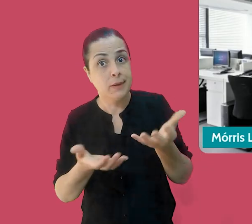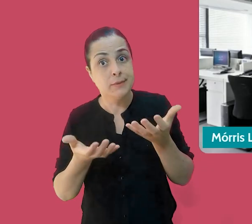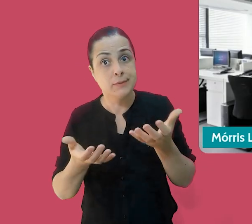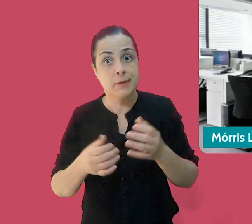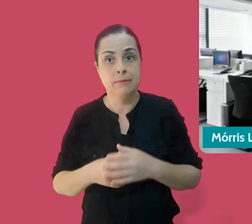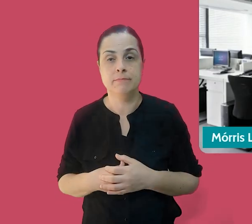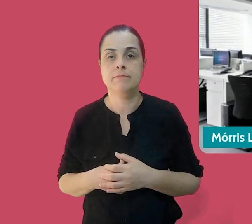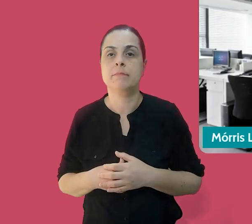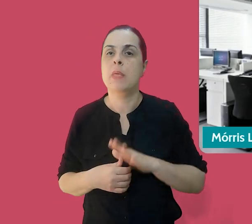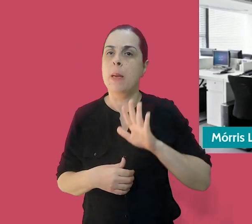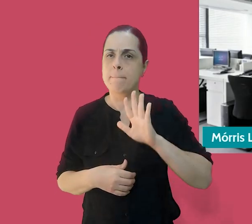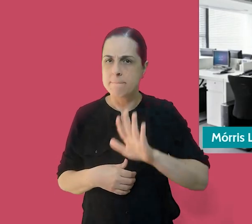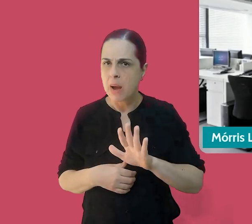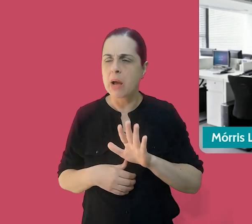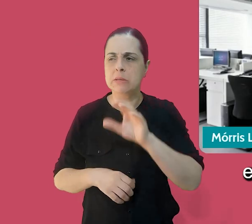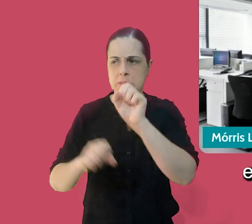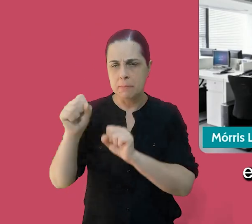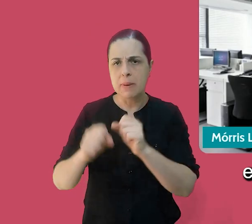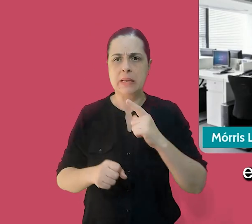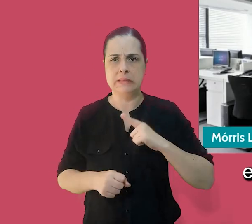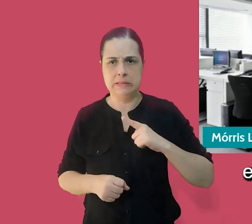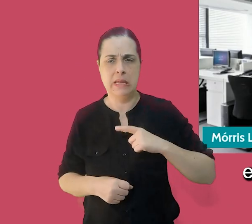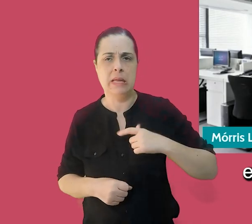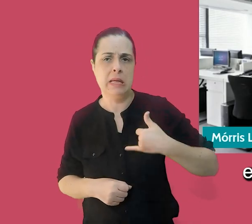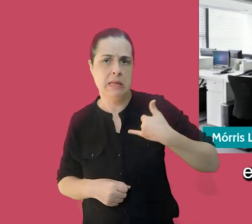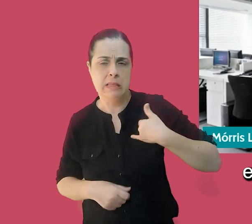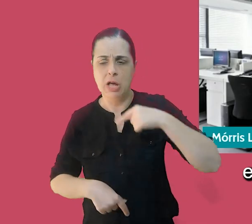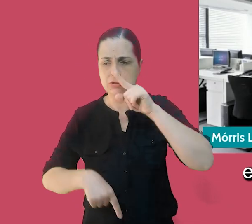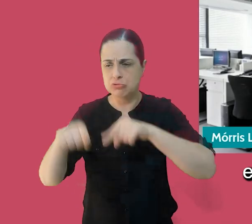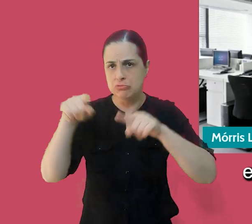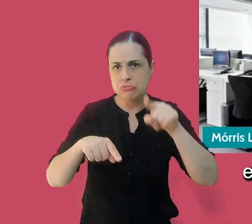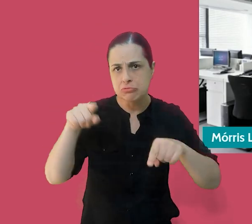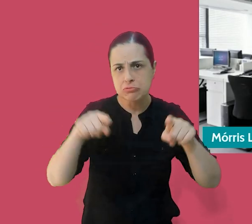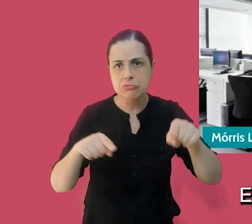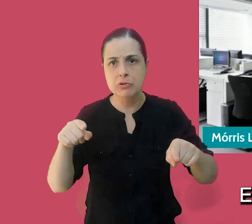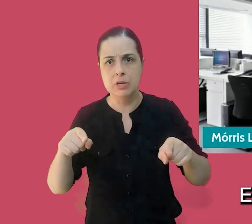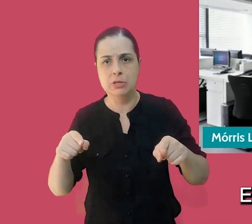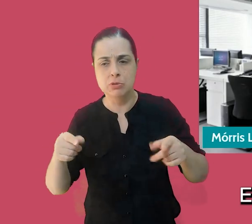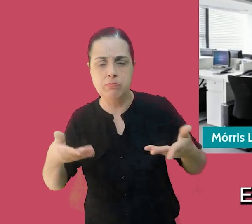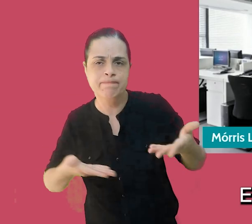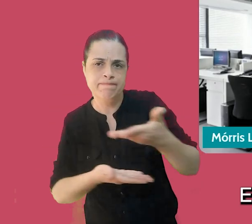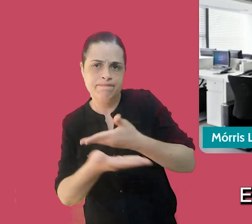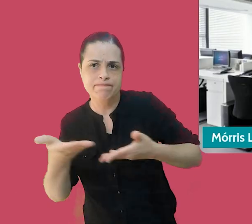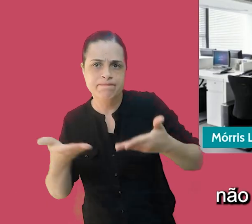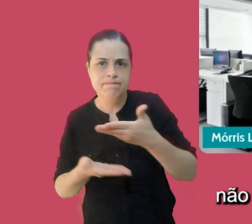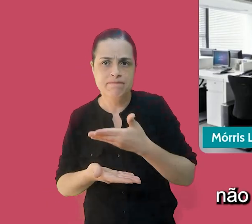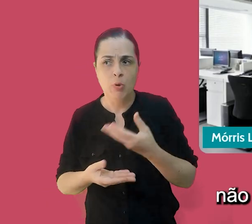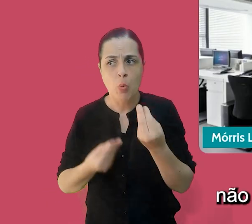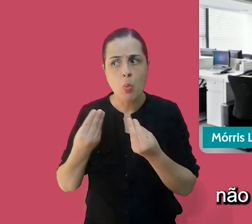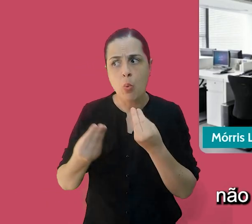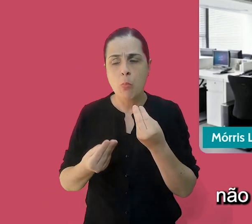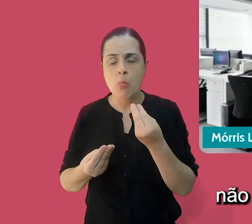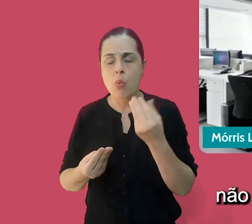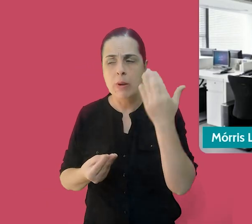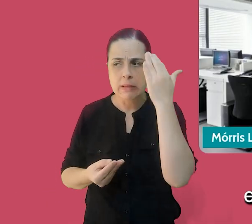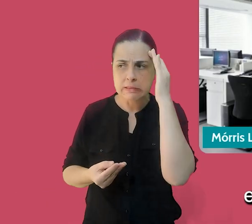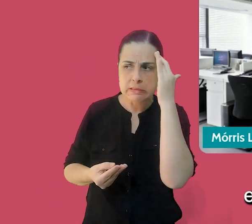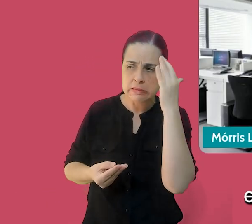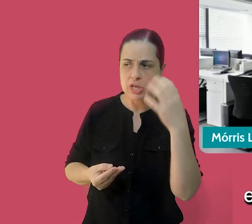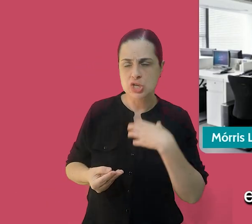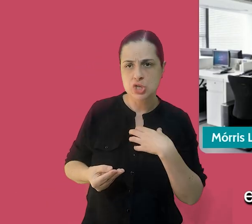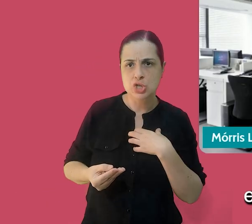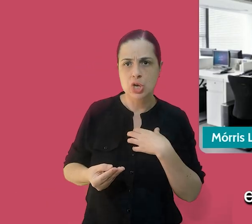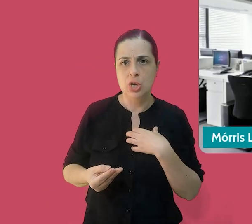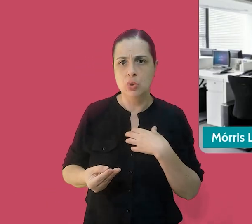fato multigeracionais, e aí você precisa entender como lidar com isso, entender que uma geração não é melhor ou pior que a outra, elas